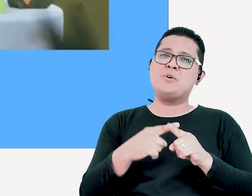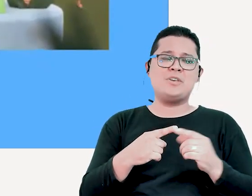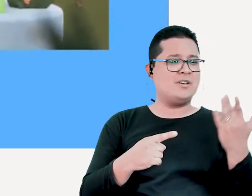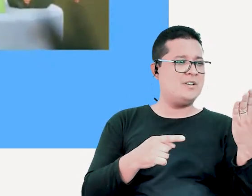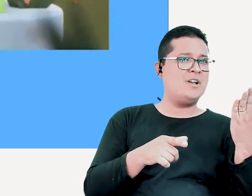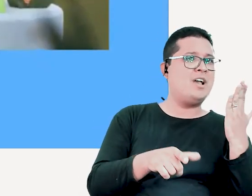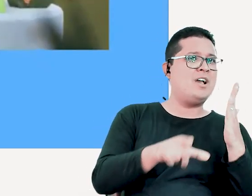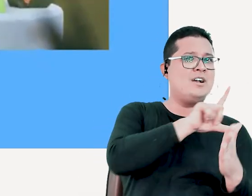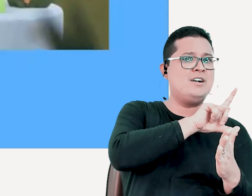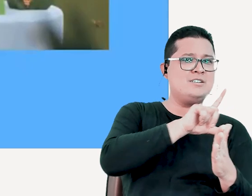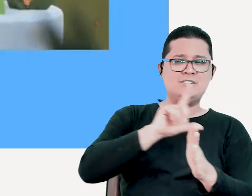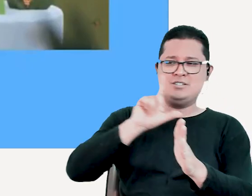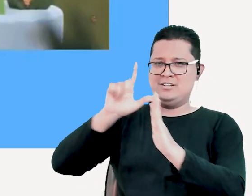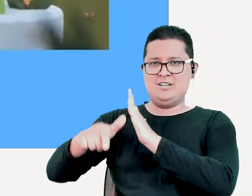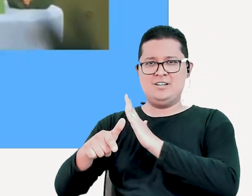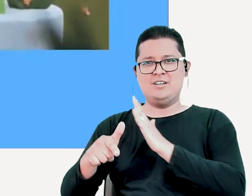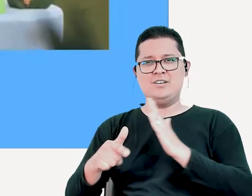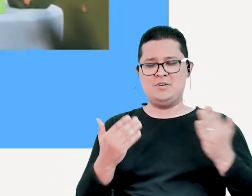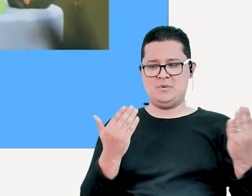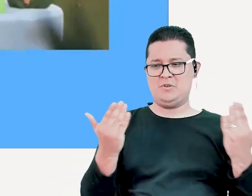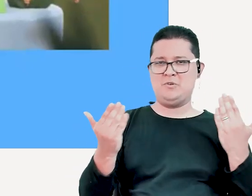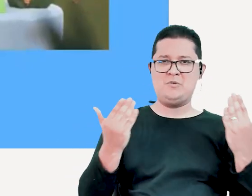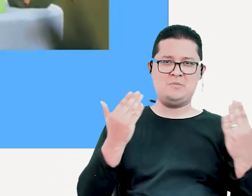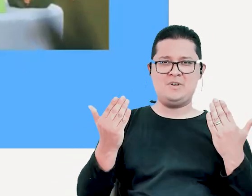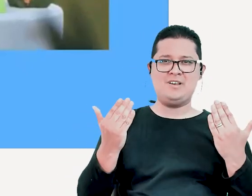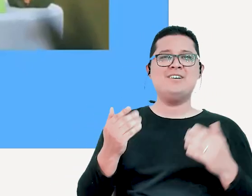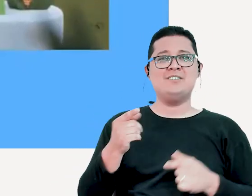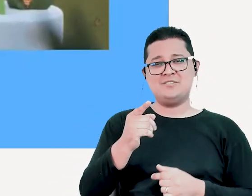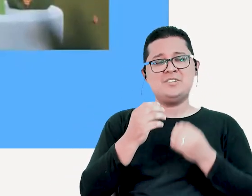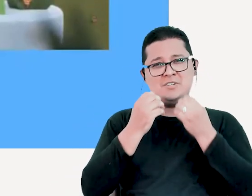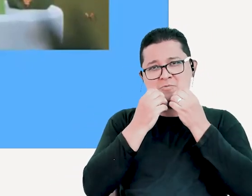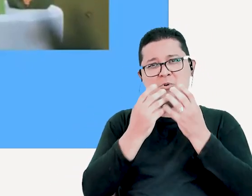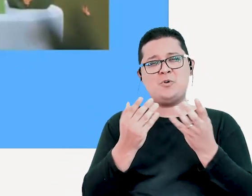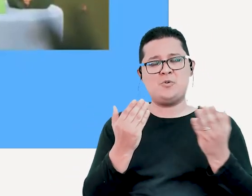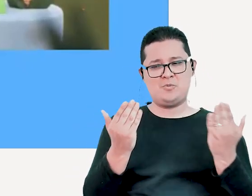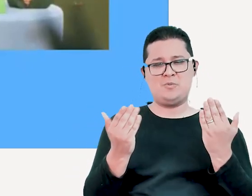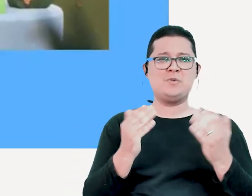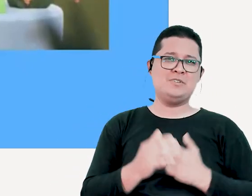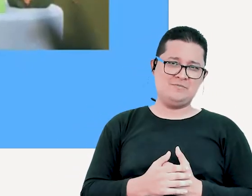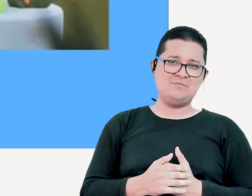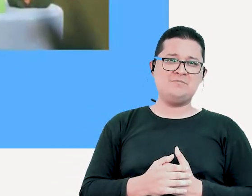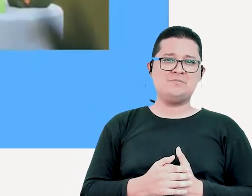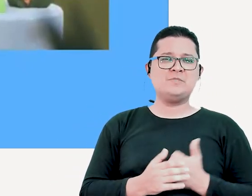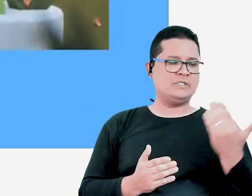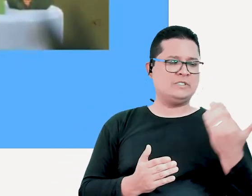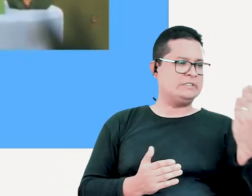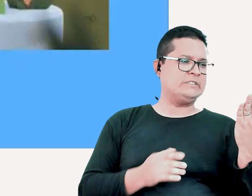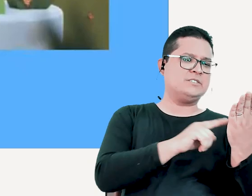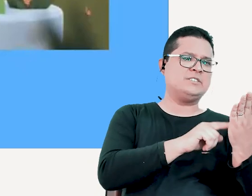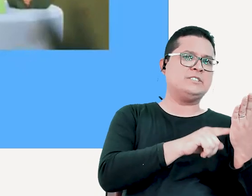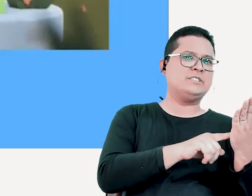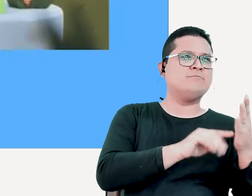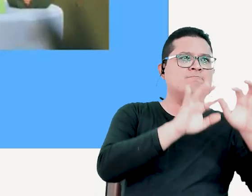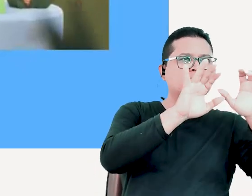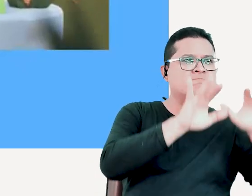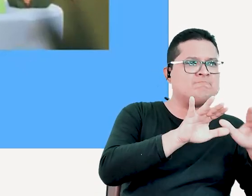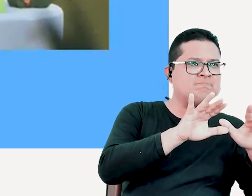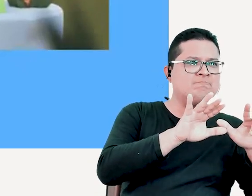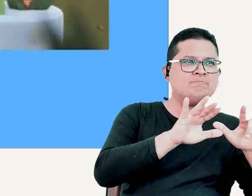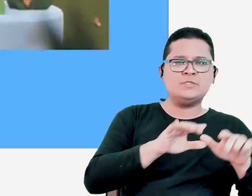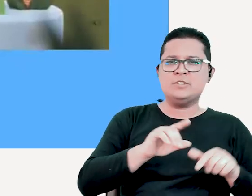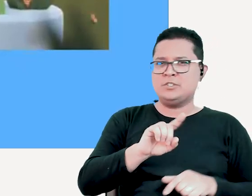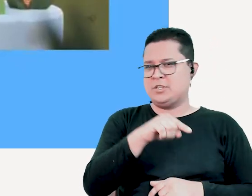Então, antes estava escrito dessa forma, depois melhorou muito mais, né? Porque a gente conseguiu escalar